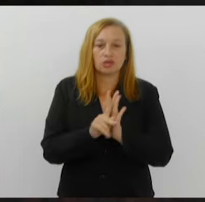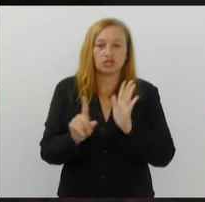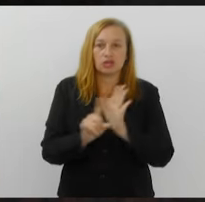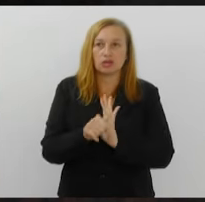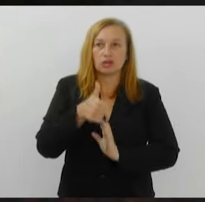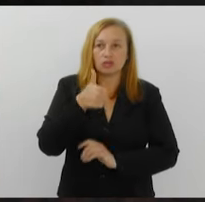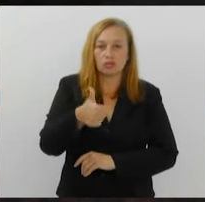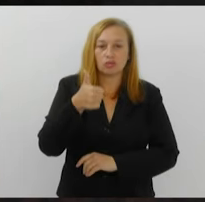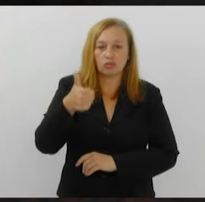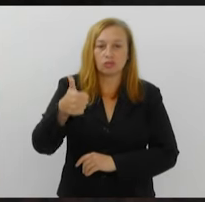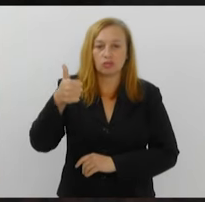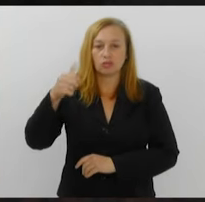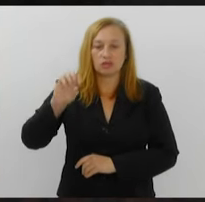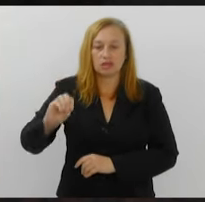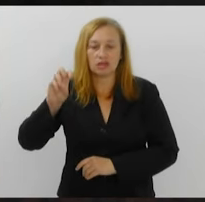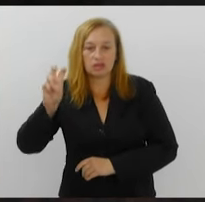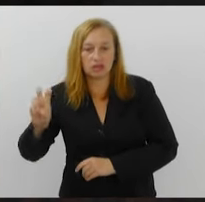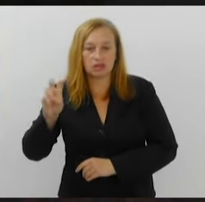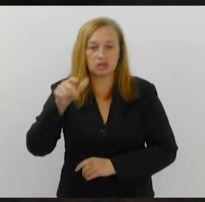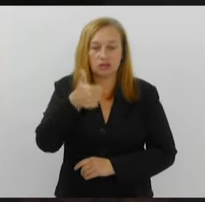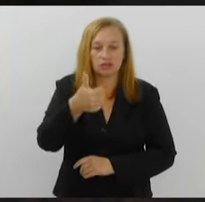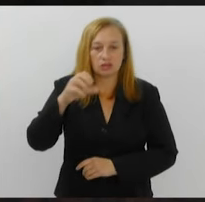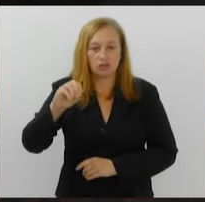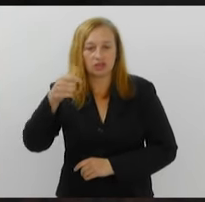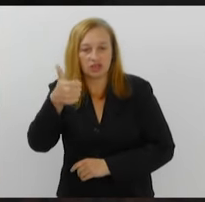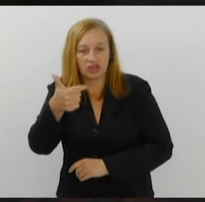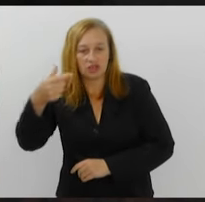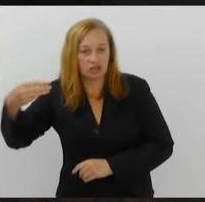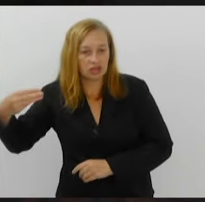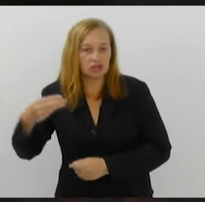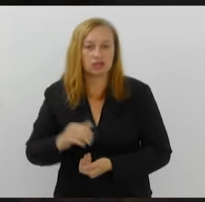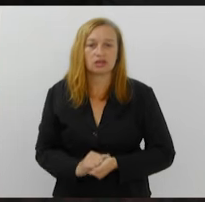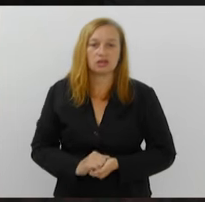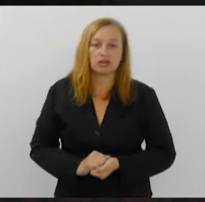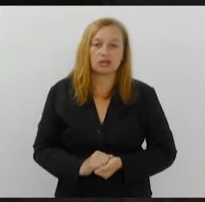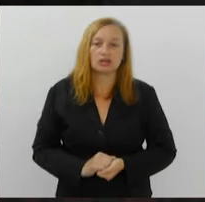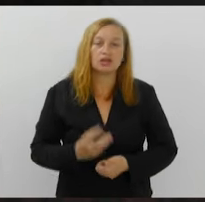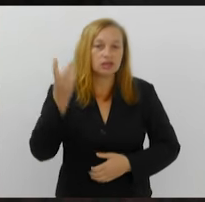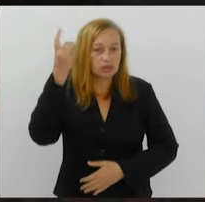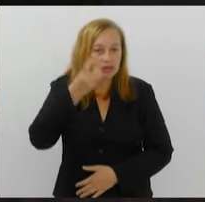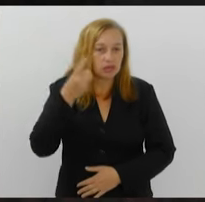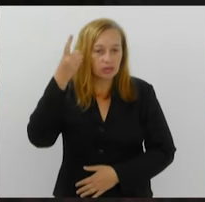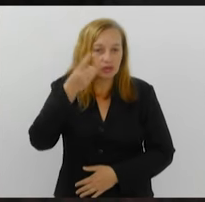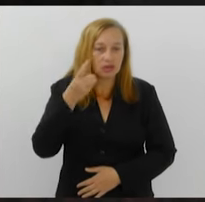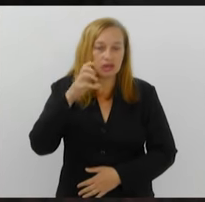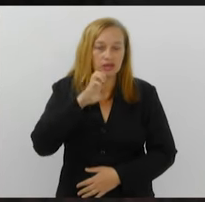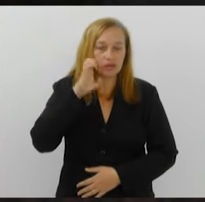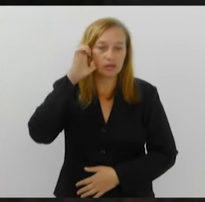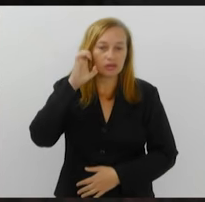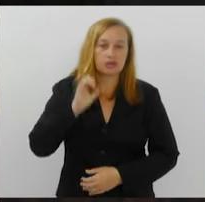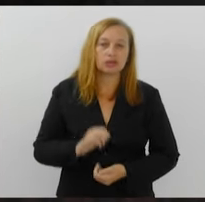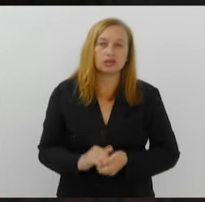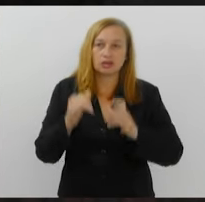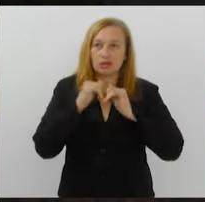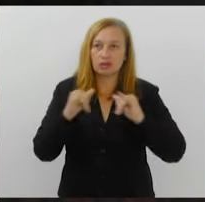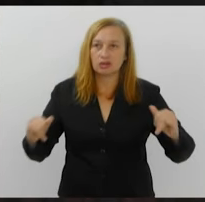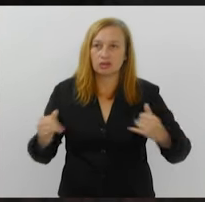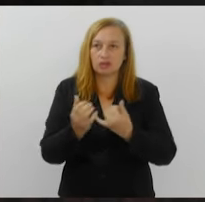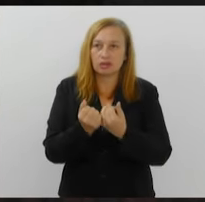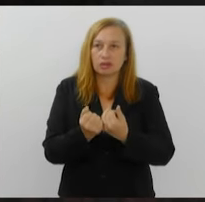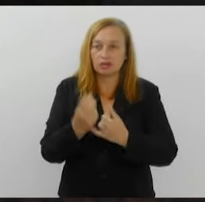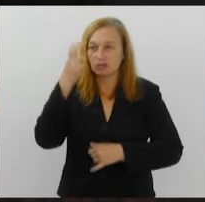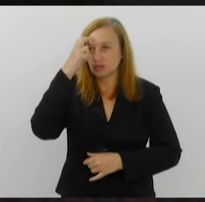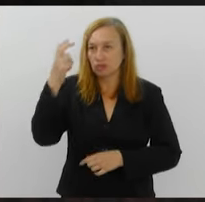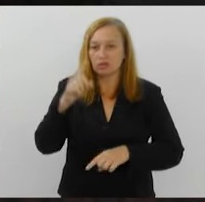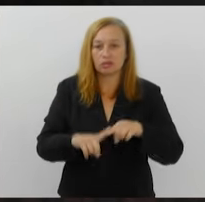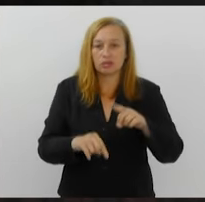projeto de lei número 1105 de 2023, de autoria da deputada Érica Takimoto, que declara patrimônio